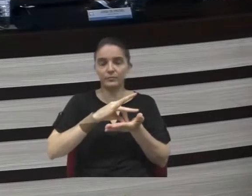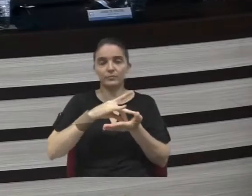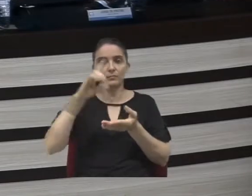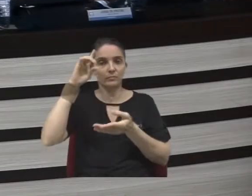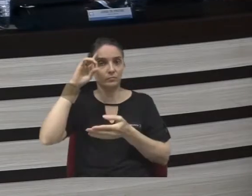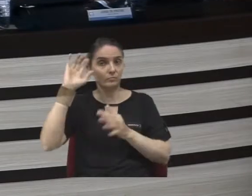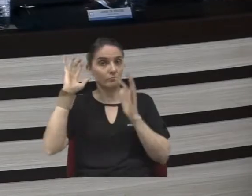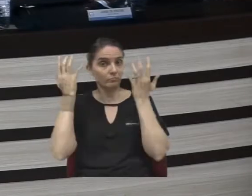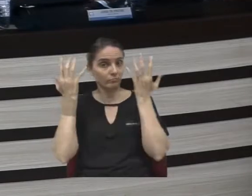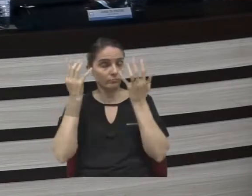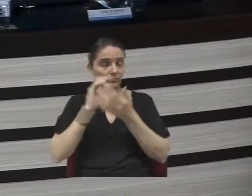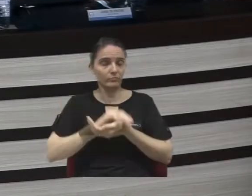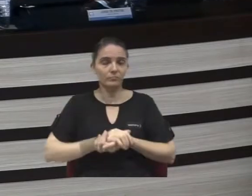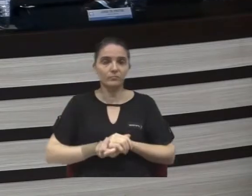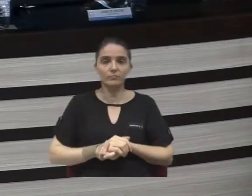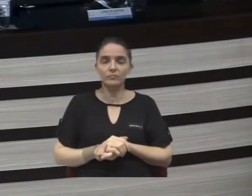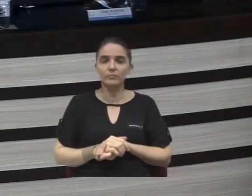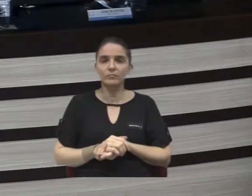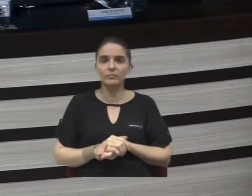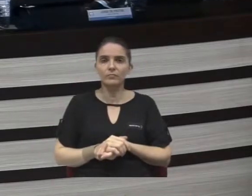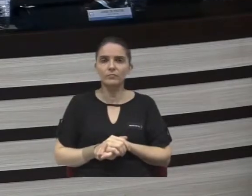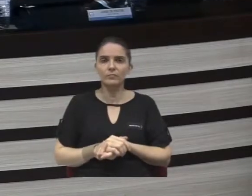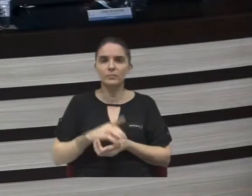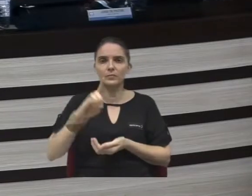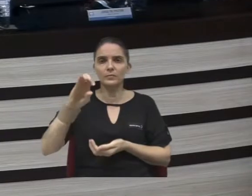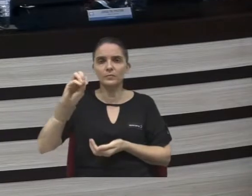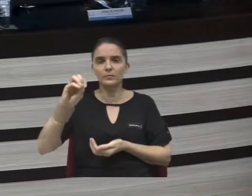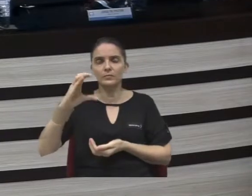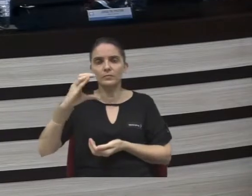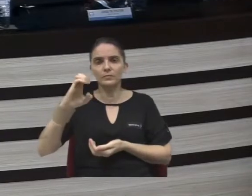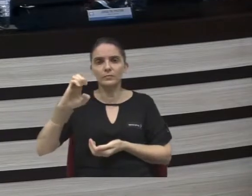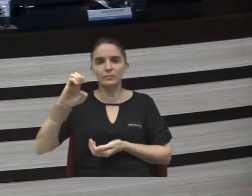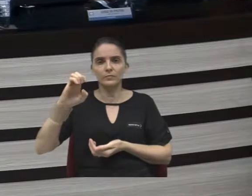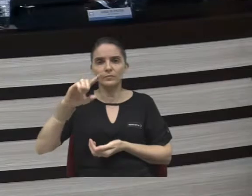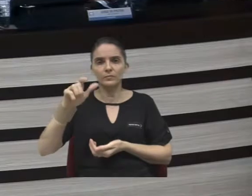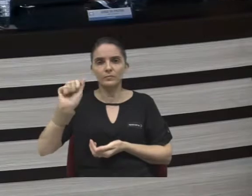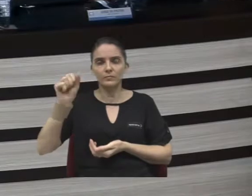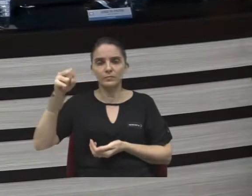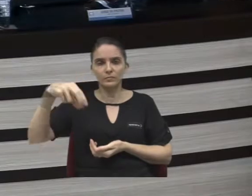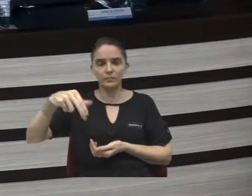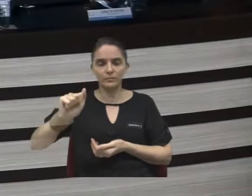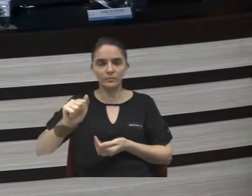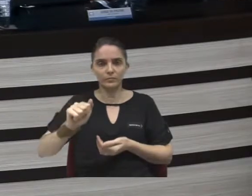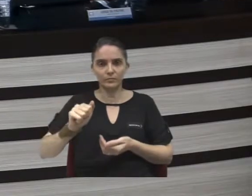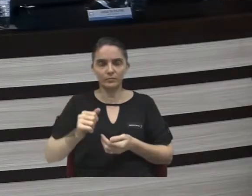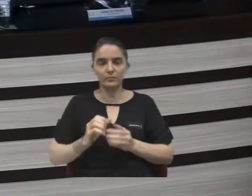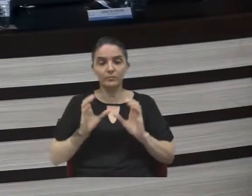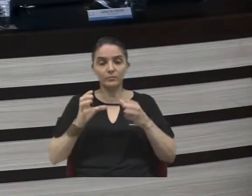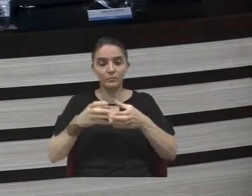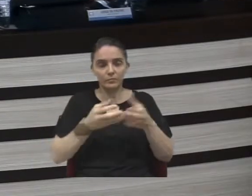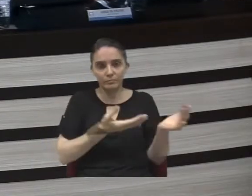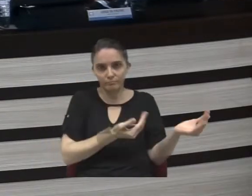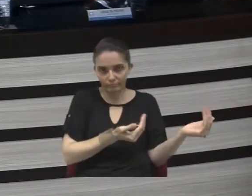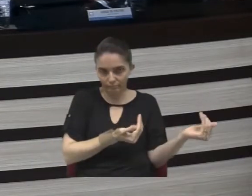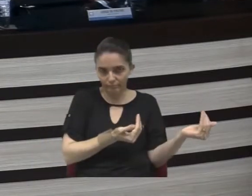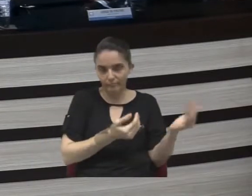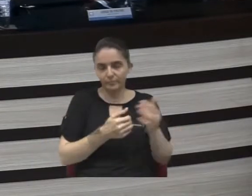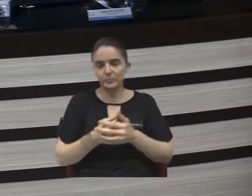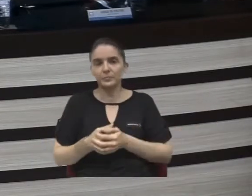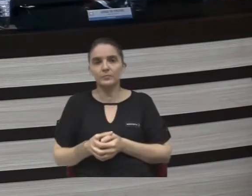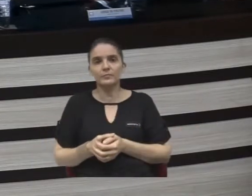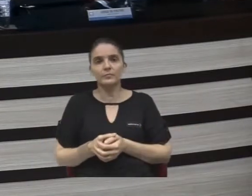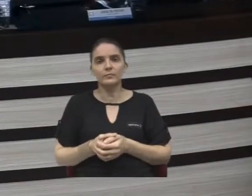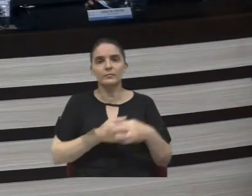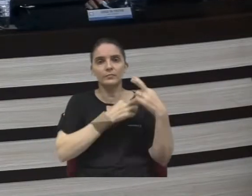a Jornada Diocesana da Juventude da Diocese de Limeira e da outras providências. Autoria, vereadora